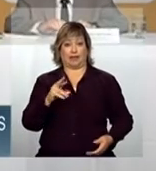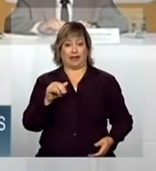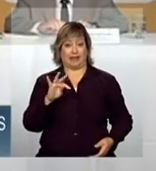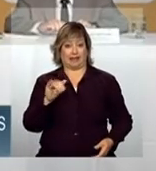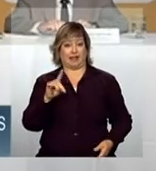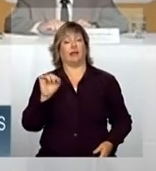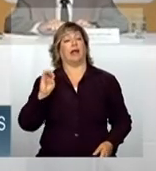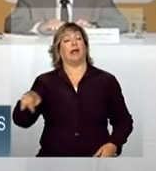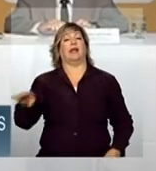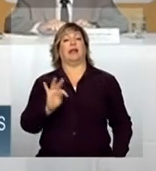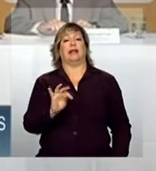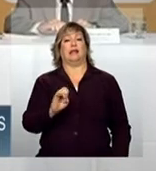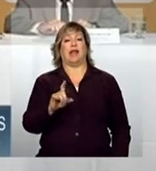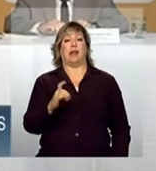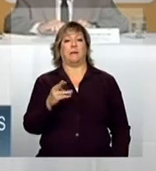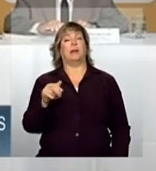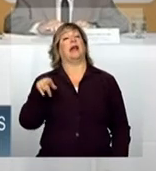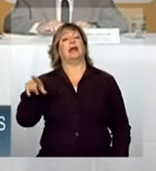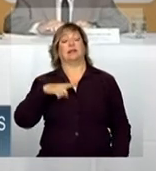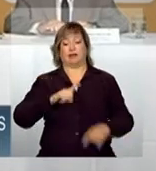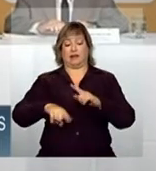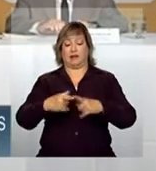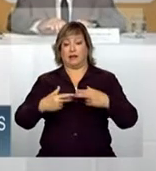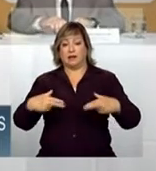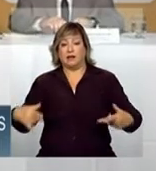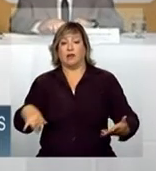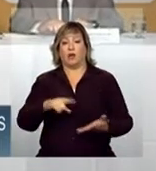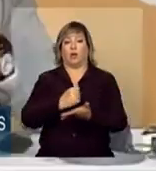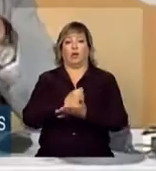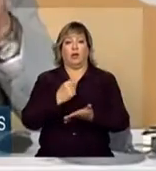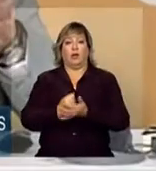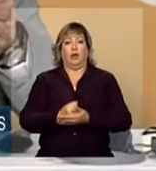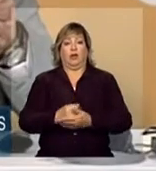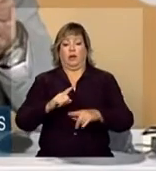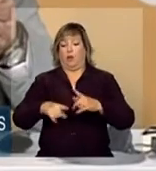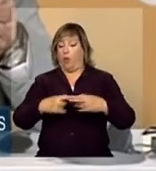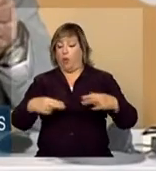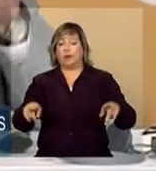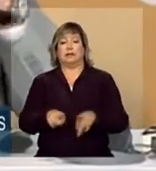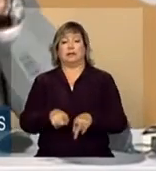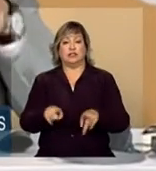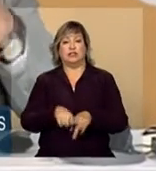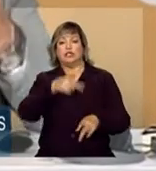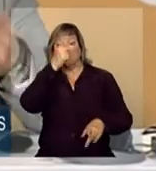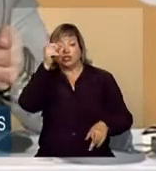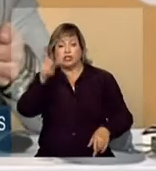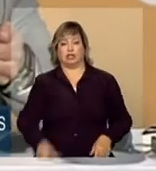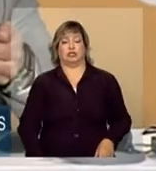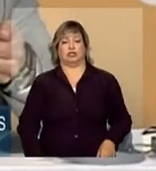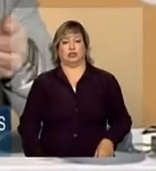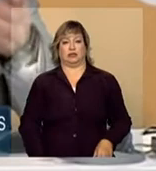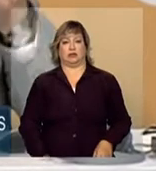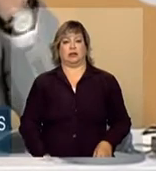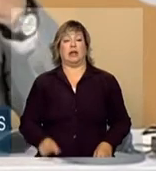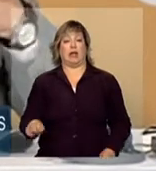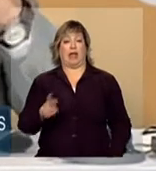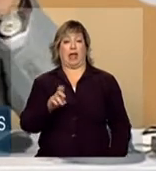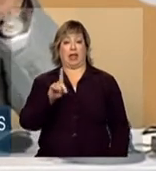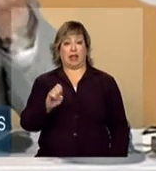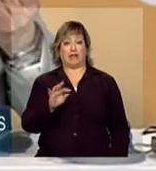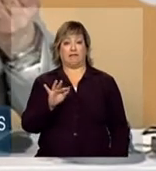sua vez, tem equipamentos, contratando serviços, equipe, gente. Ela faz a gestão da rede. A rede física